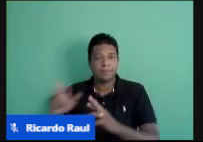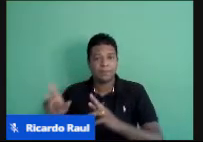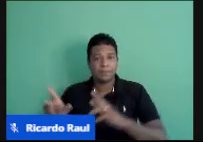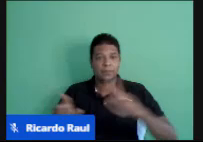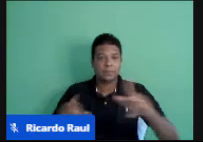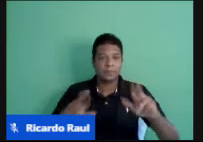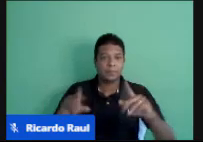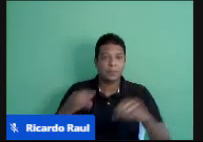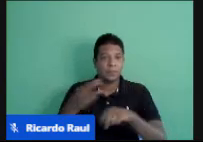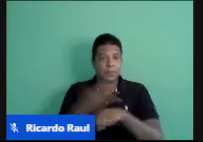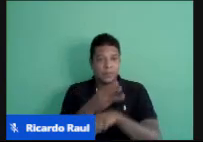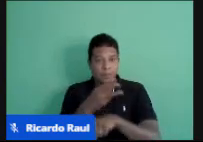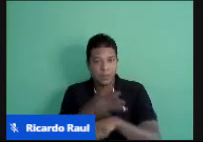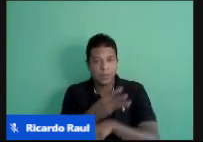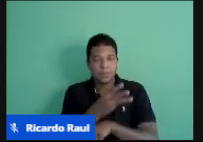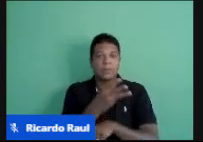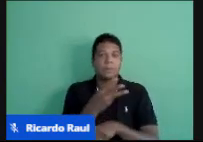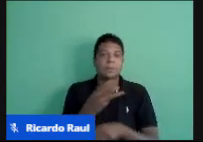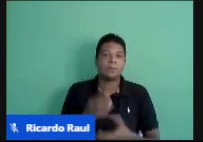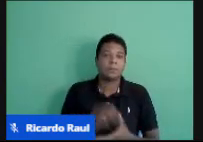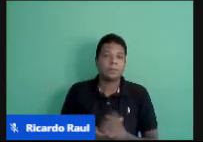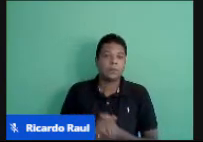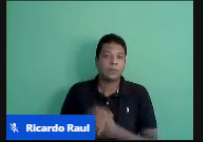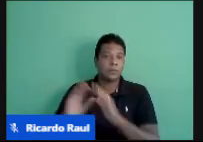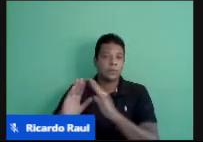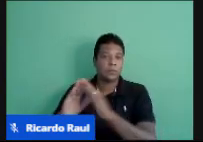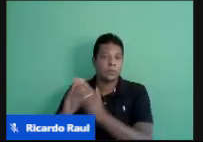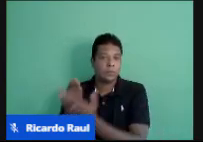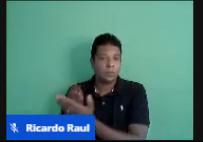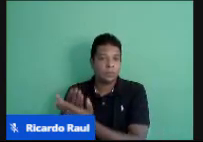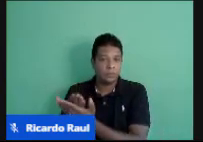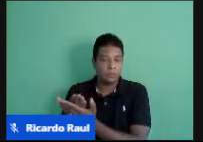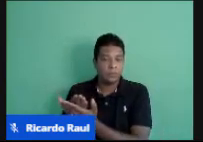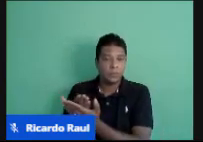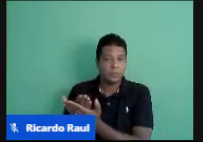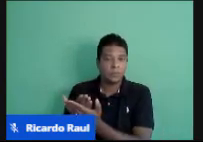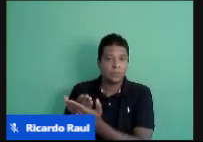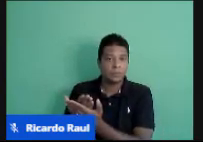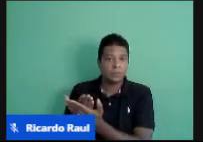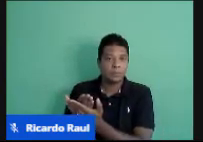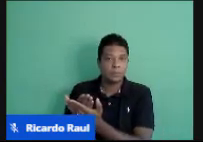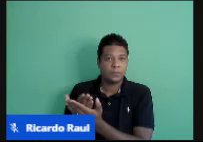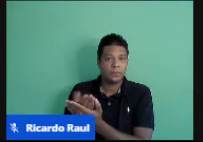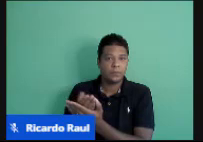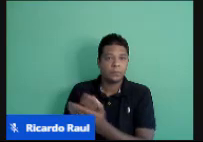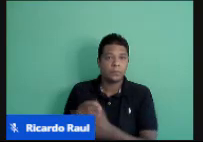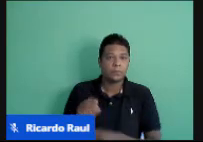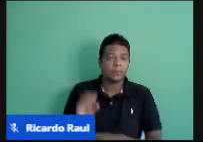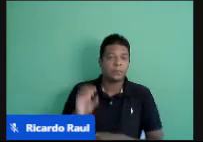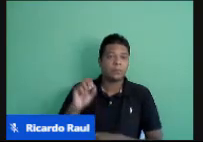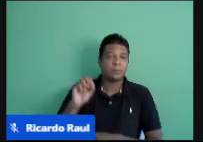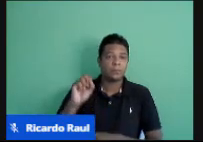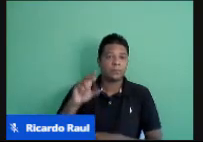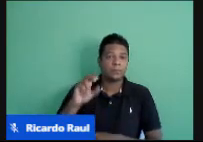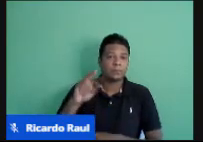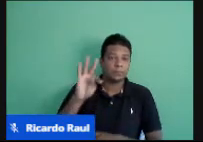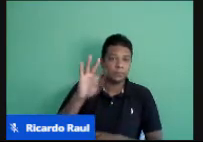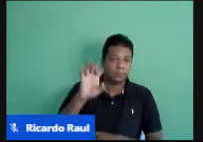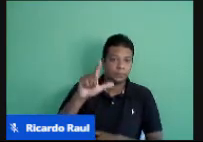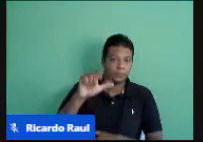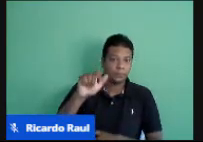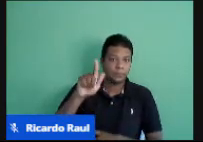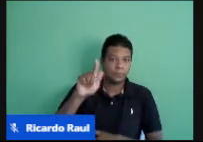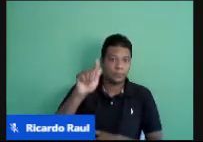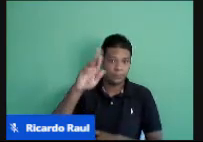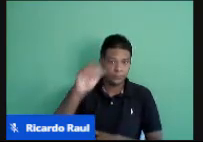né? O WhatsApp é numa das escolas, o Telegram numa outra escola e o Facebook